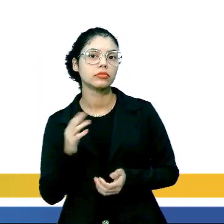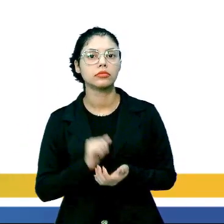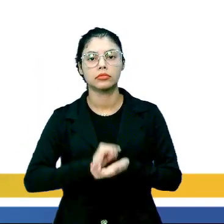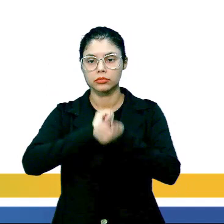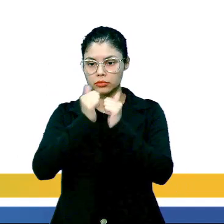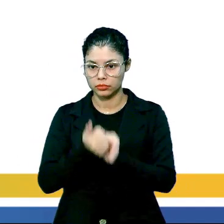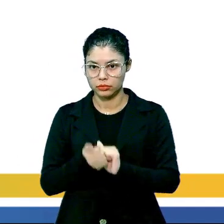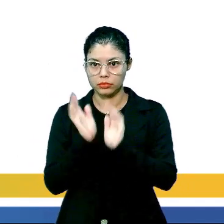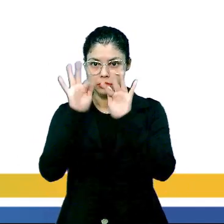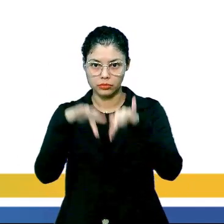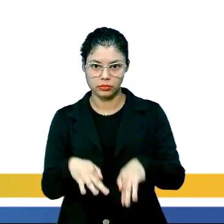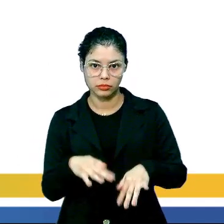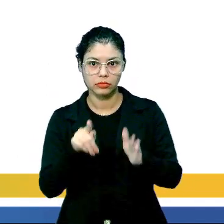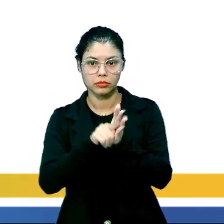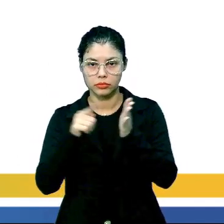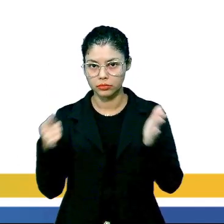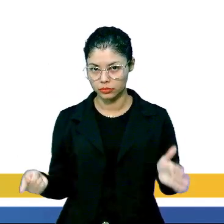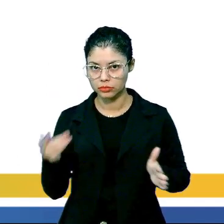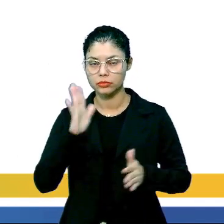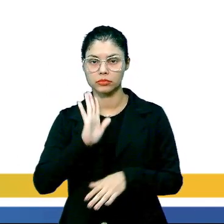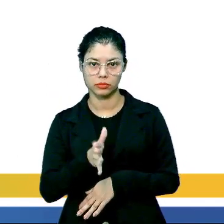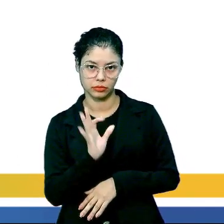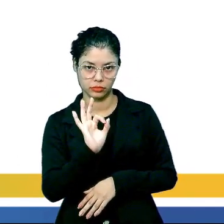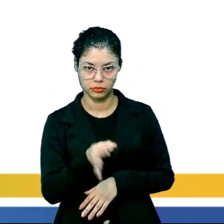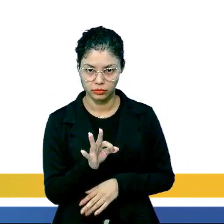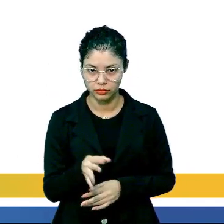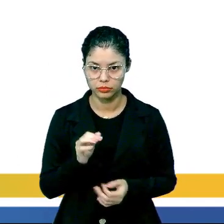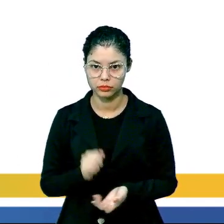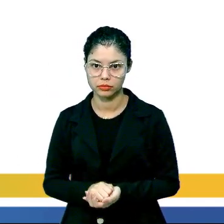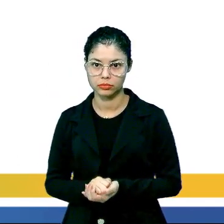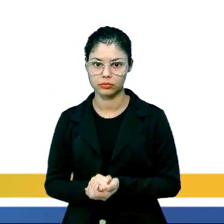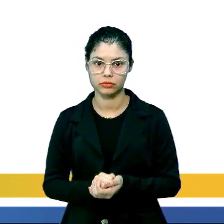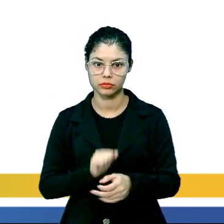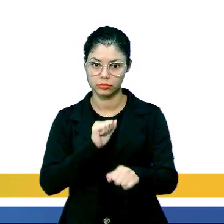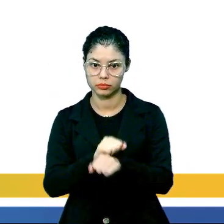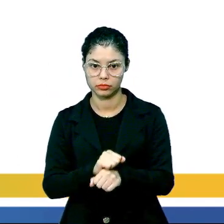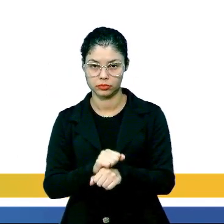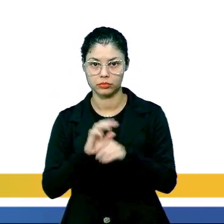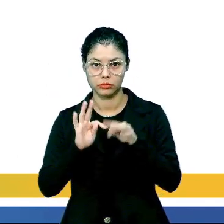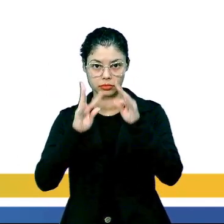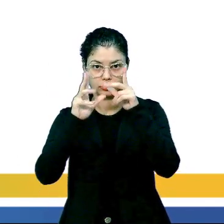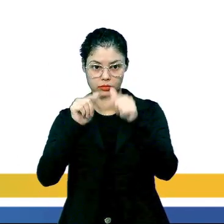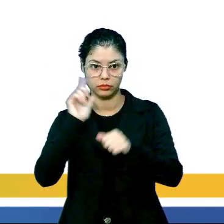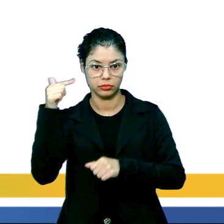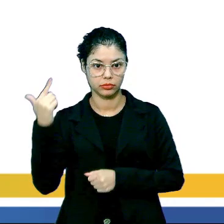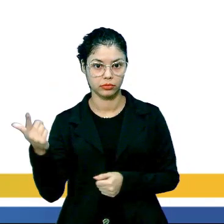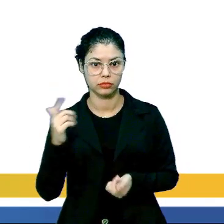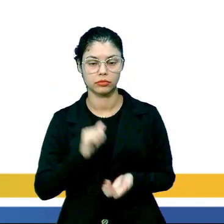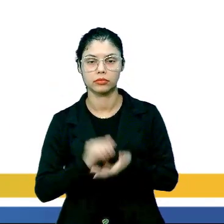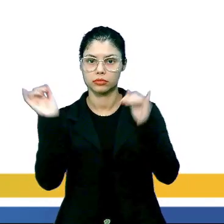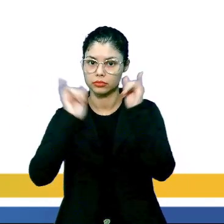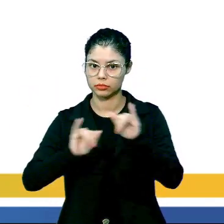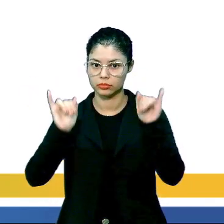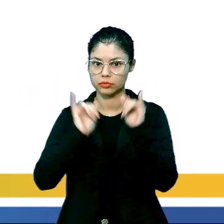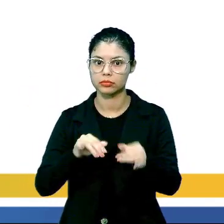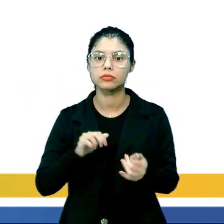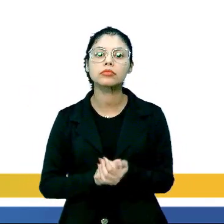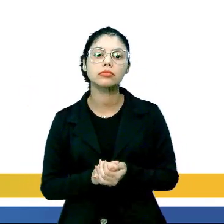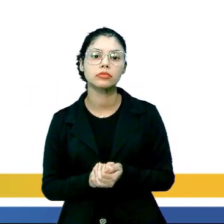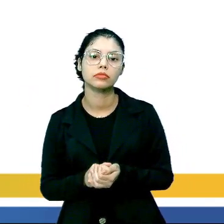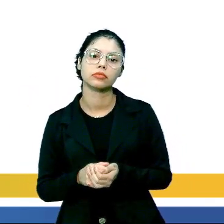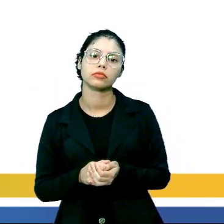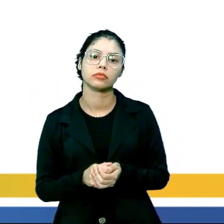de esporte no final do jornal é, de certo modo, para neutralizar tudo aquilo que foi noticiado e que tinha